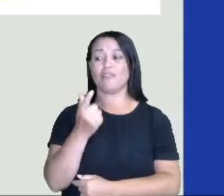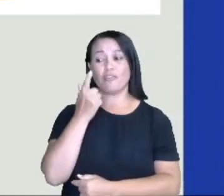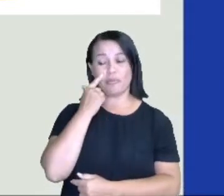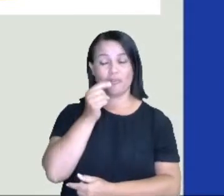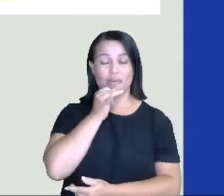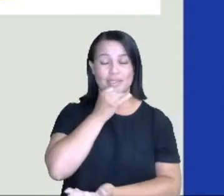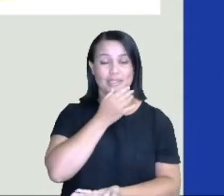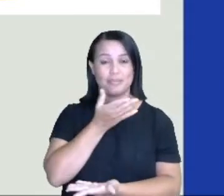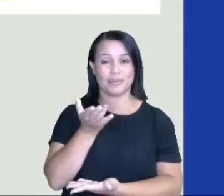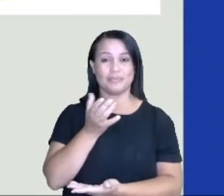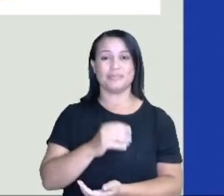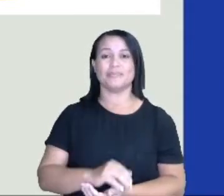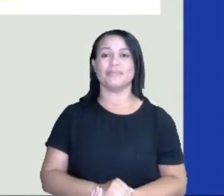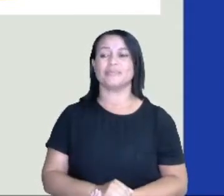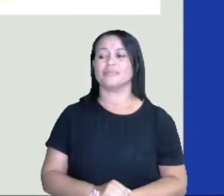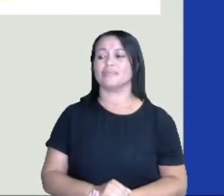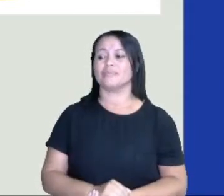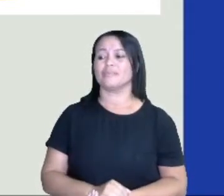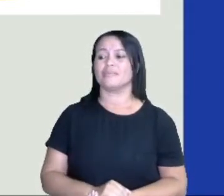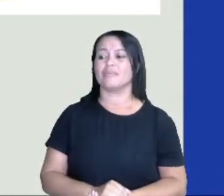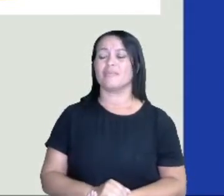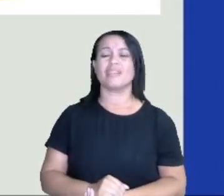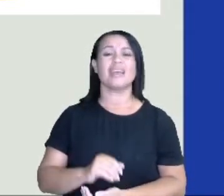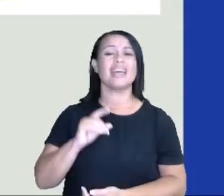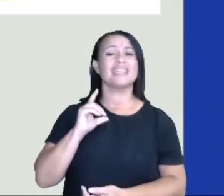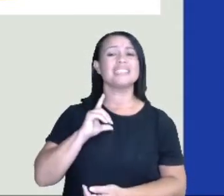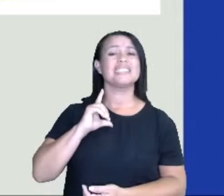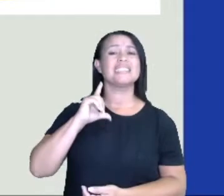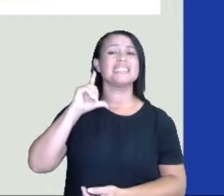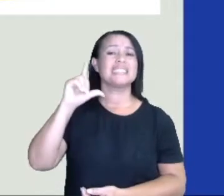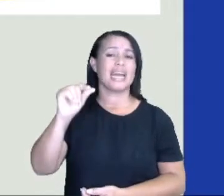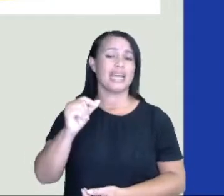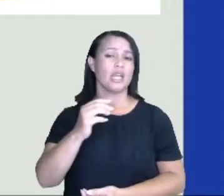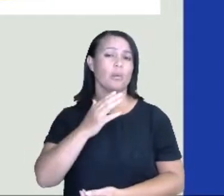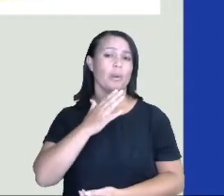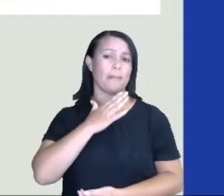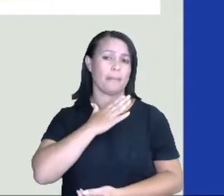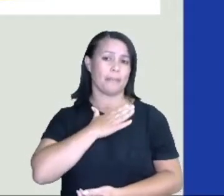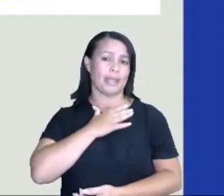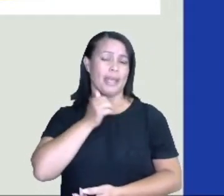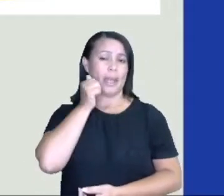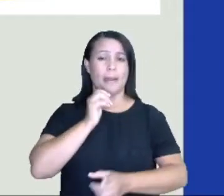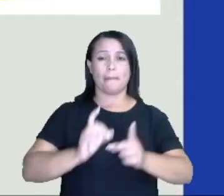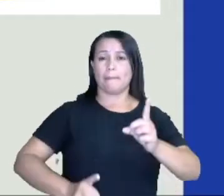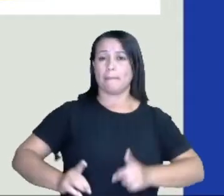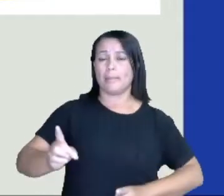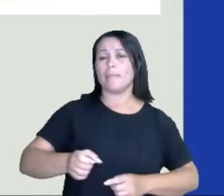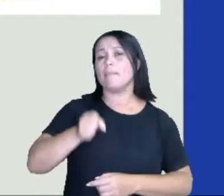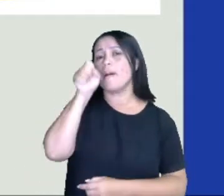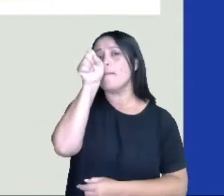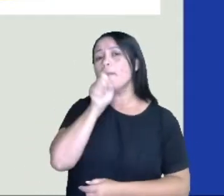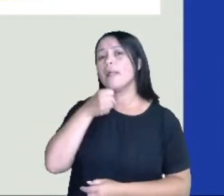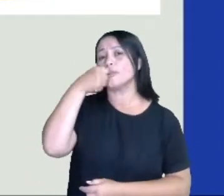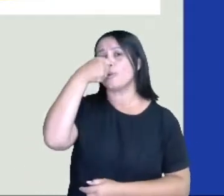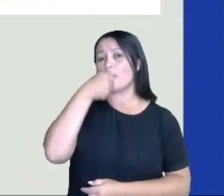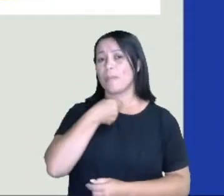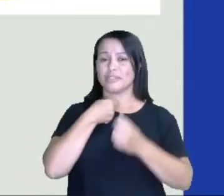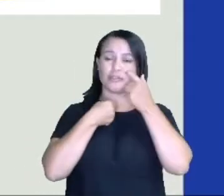o exemplo? Saí com minha prima para tomar sorvete.